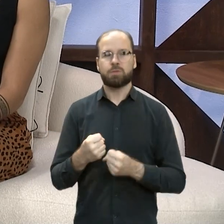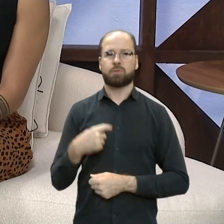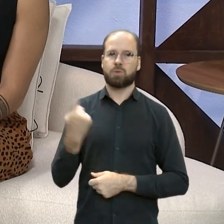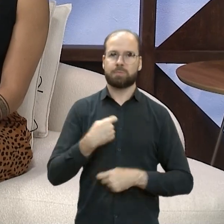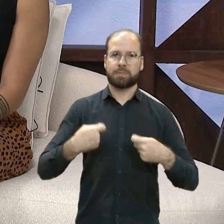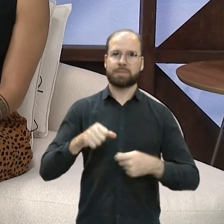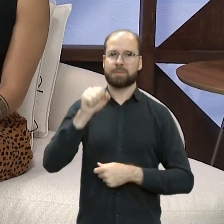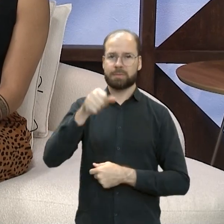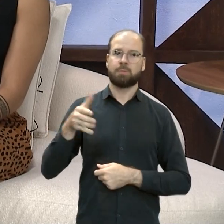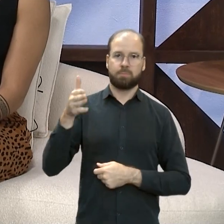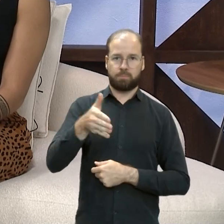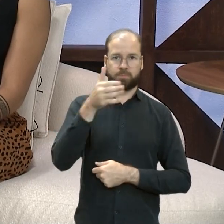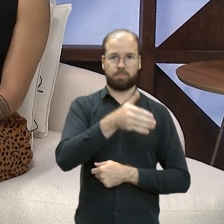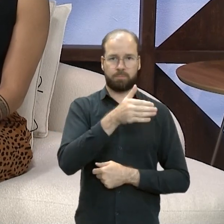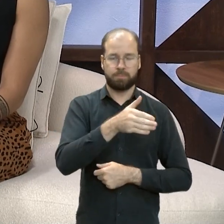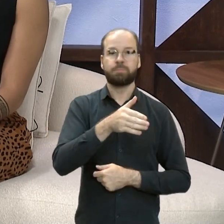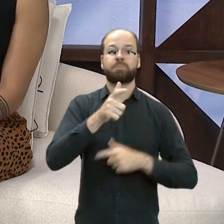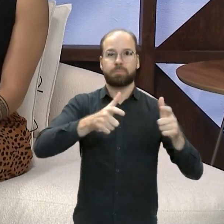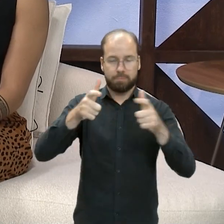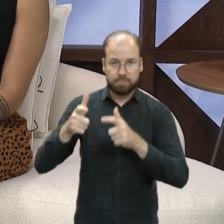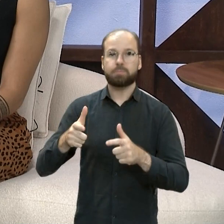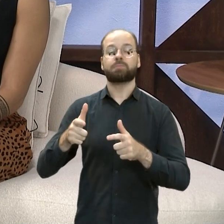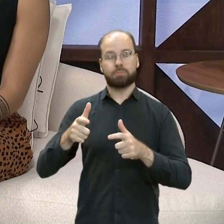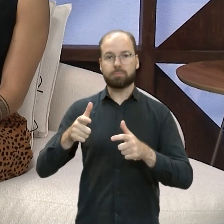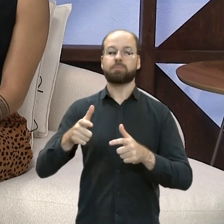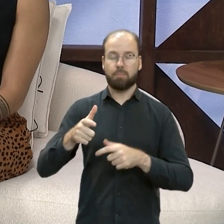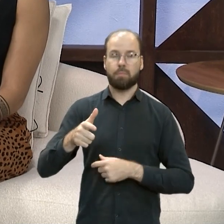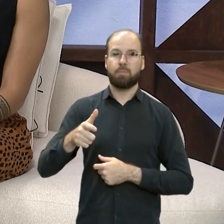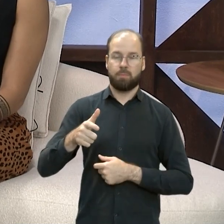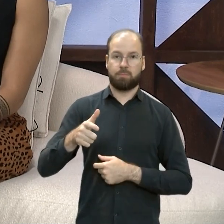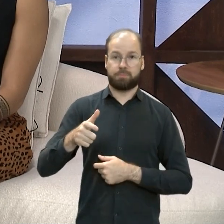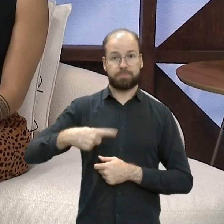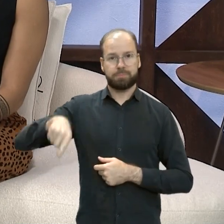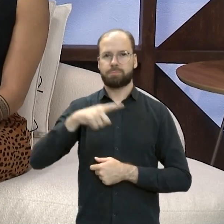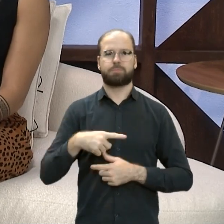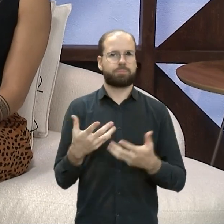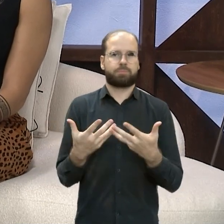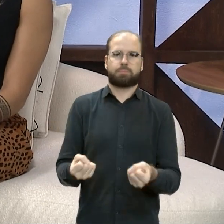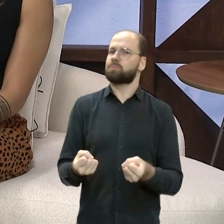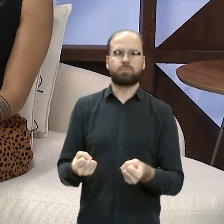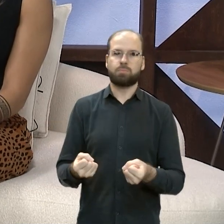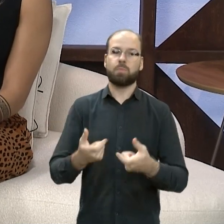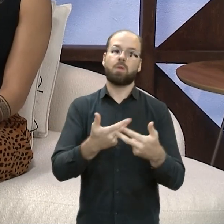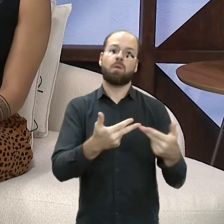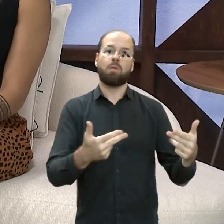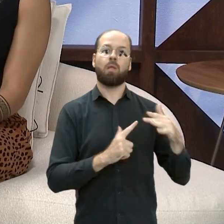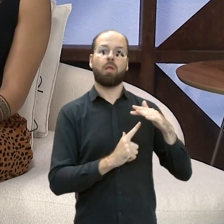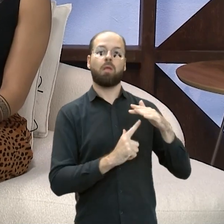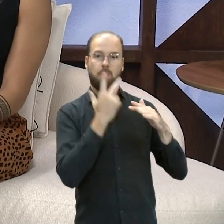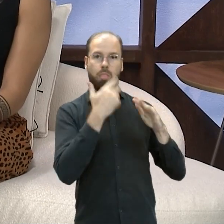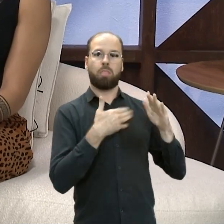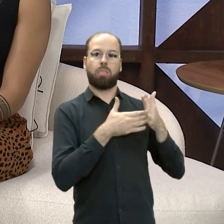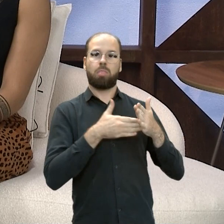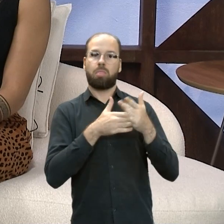frequentar os lugares, não só frequentar, estar neles, né? E não aceitar os limites que tentam impor pra gente, né? Uma